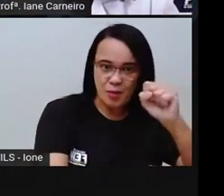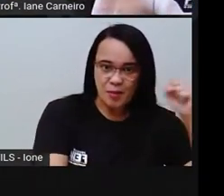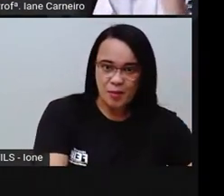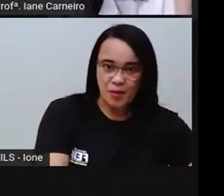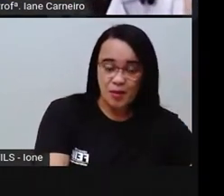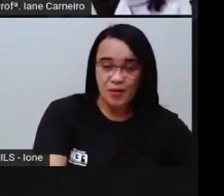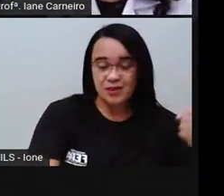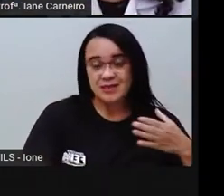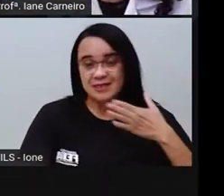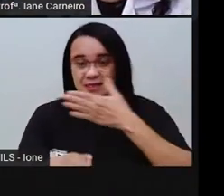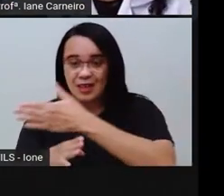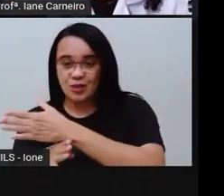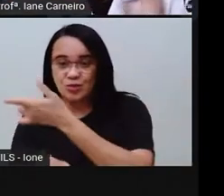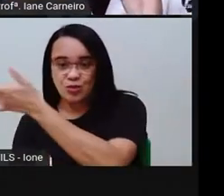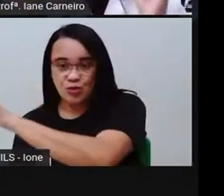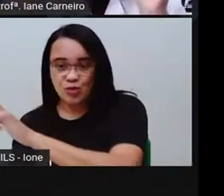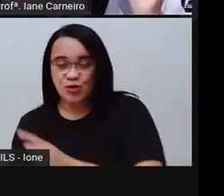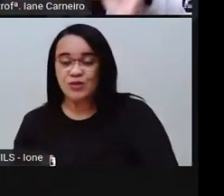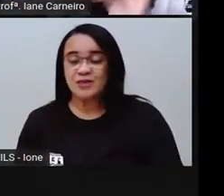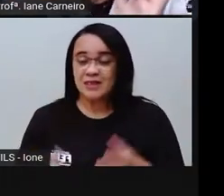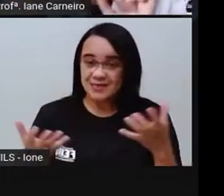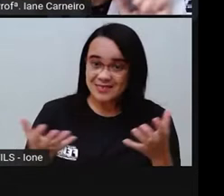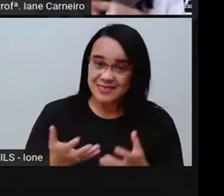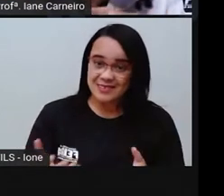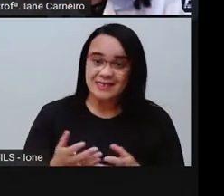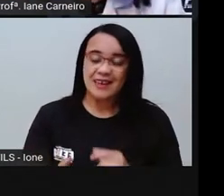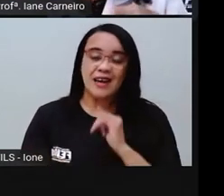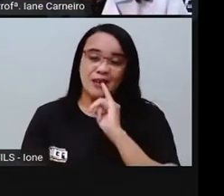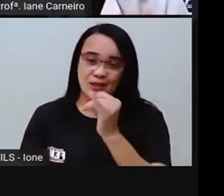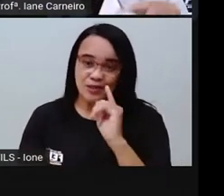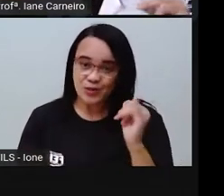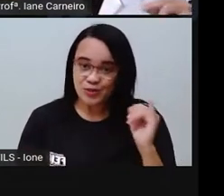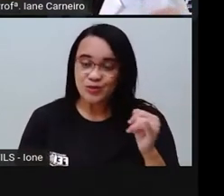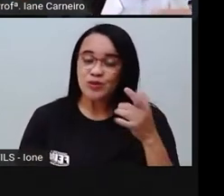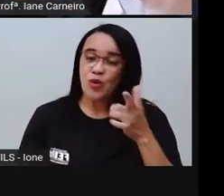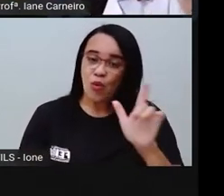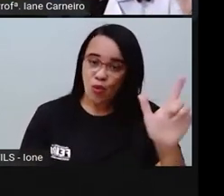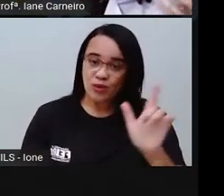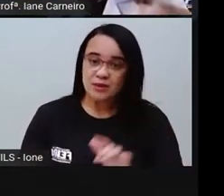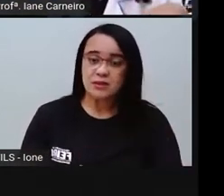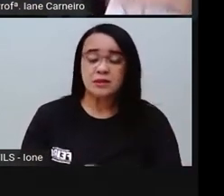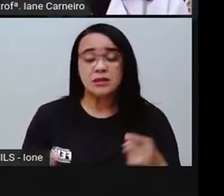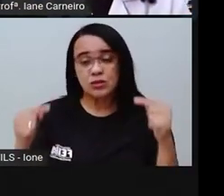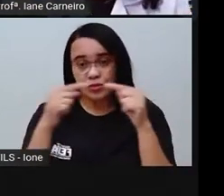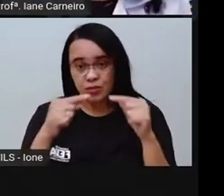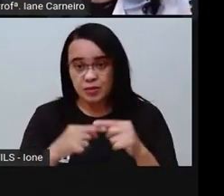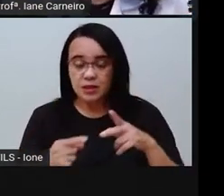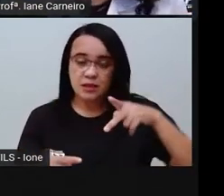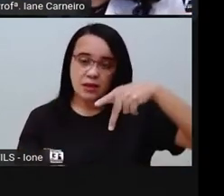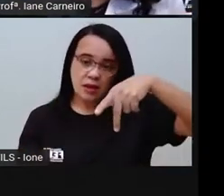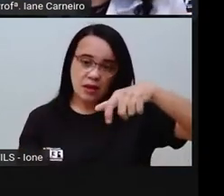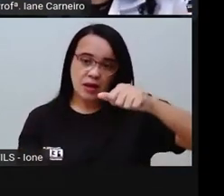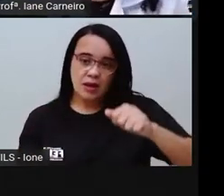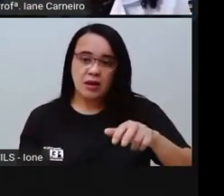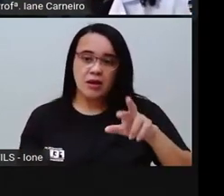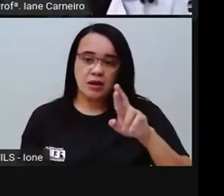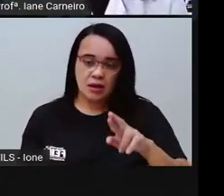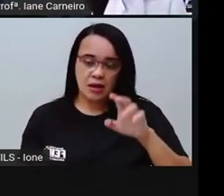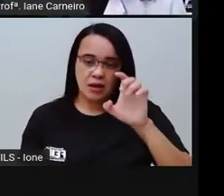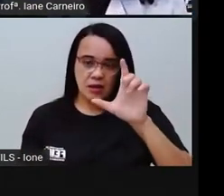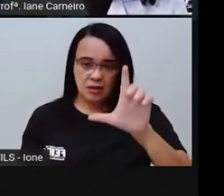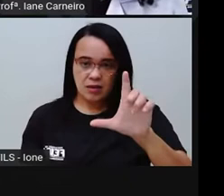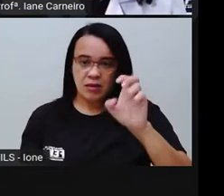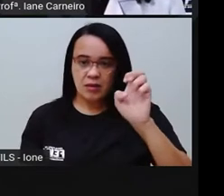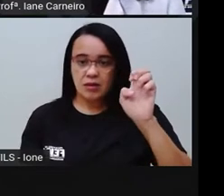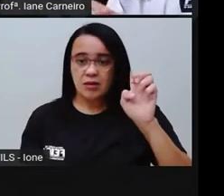outra quem quiser e Conte outra isso também eu falo mãozinha né que a gente usa tá encerrar uma história fazer